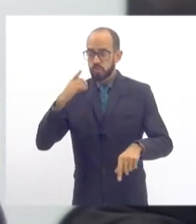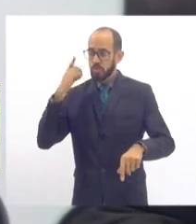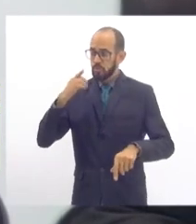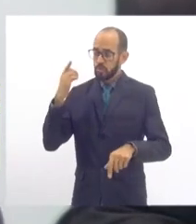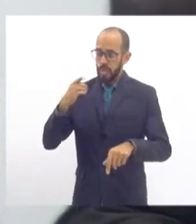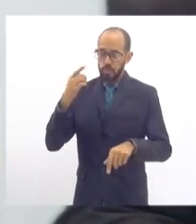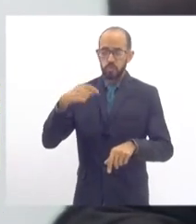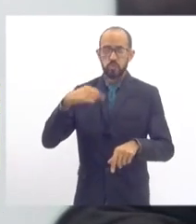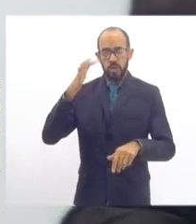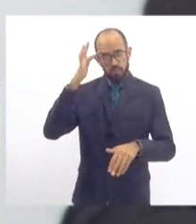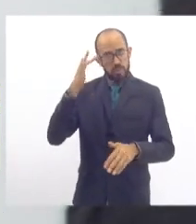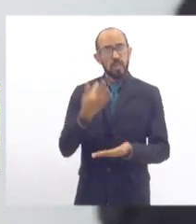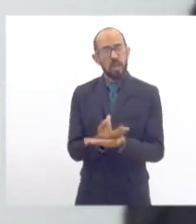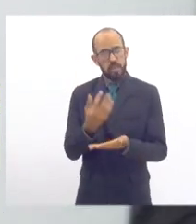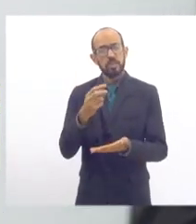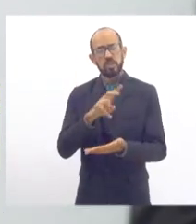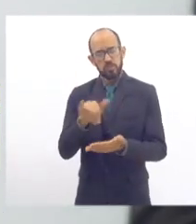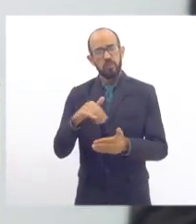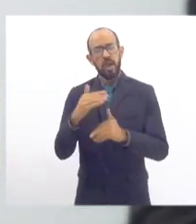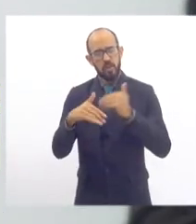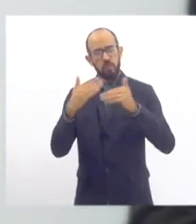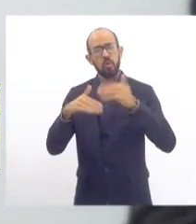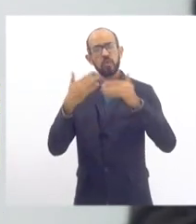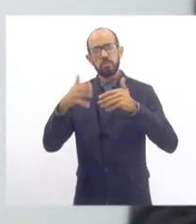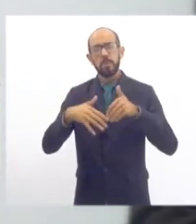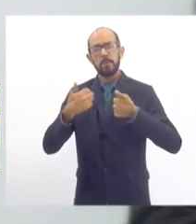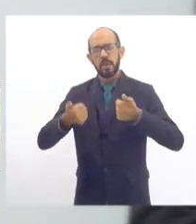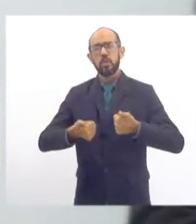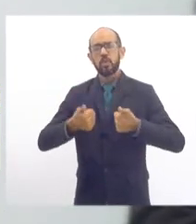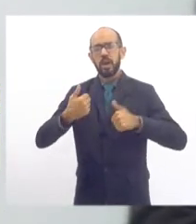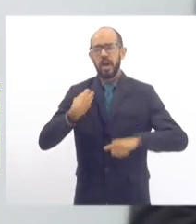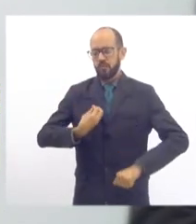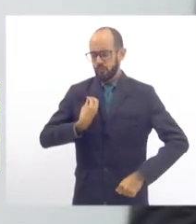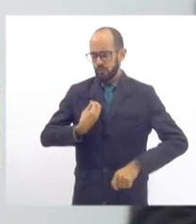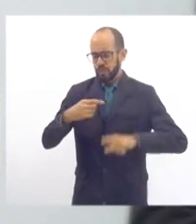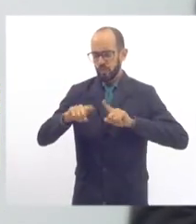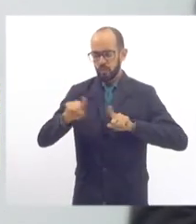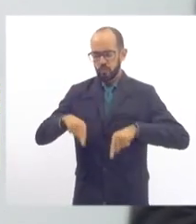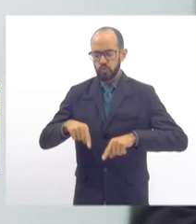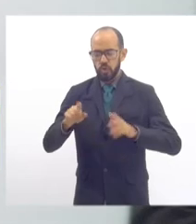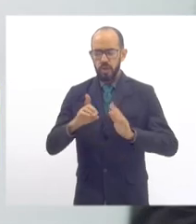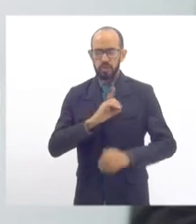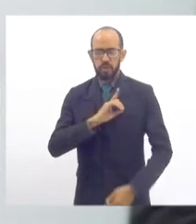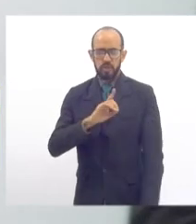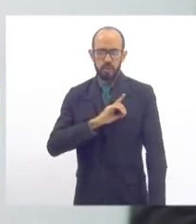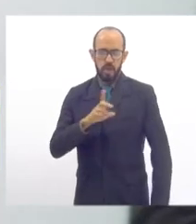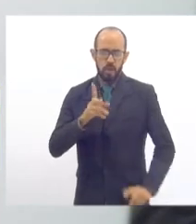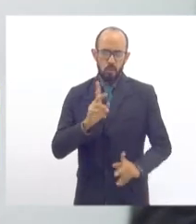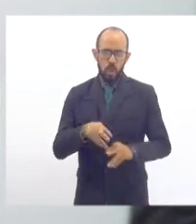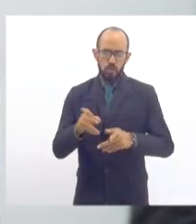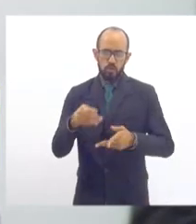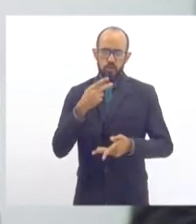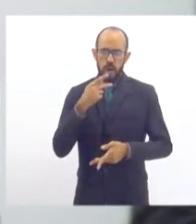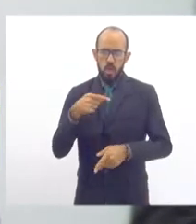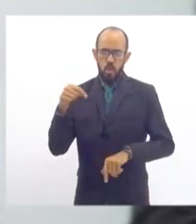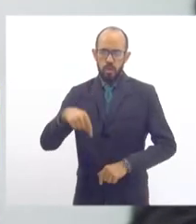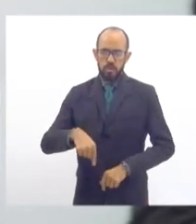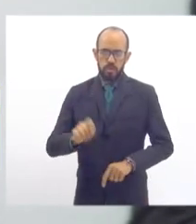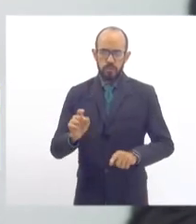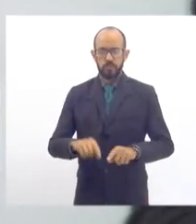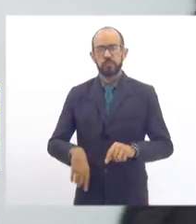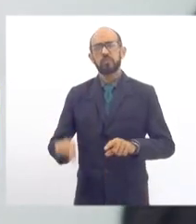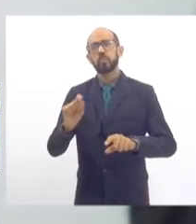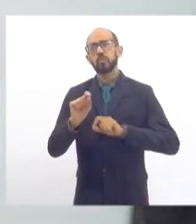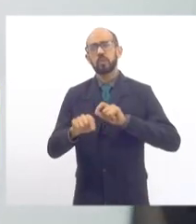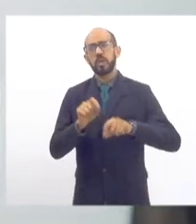vai conseguir evoluir para poder melhorar a vida do servidor do Detran. Como já foi colocado, realmente, o